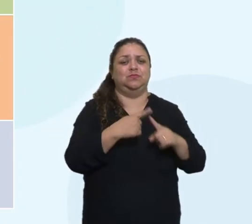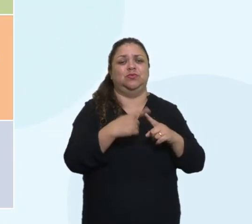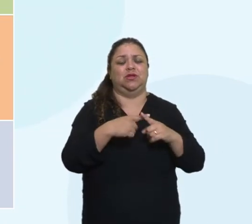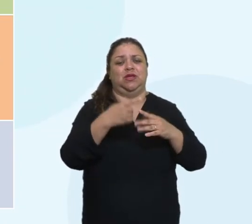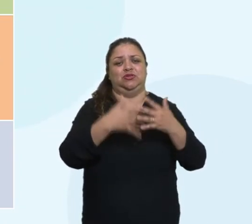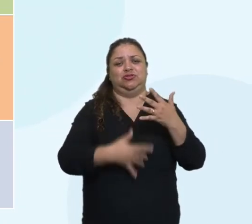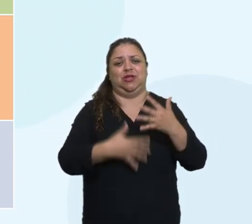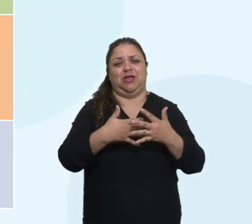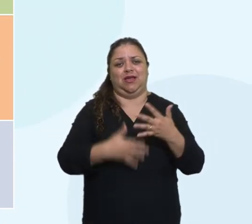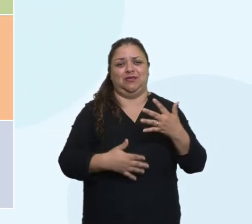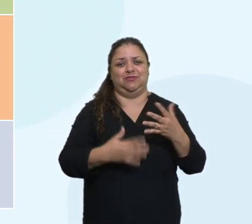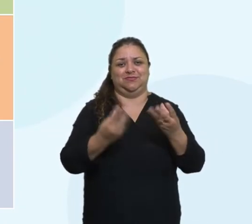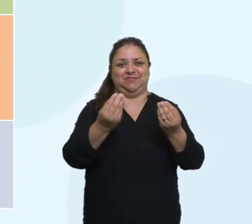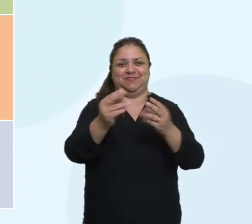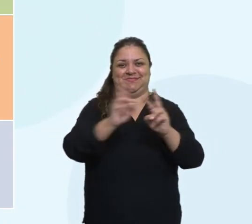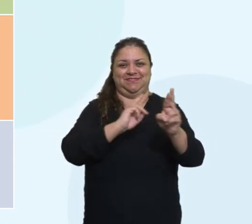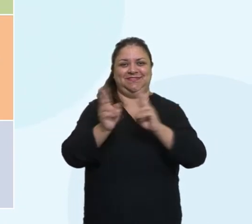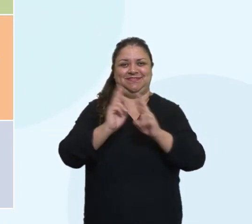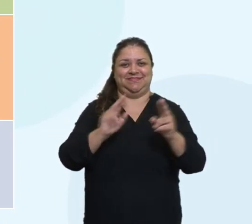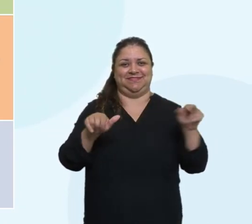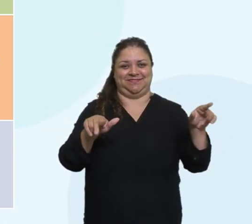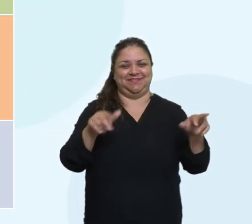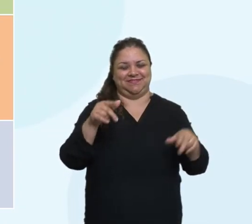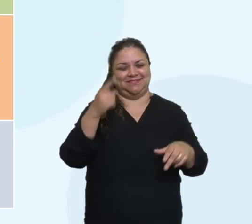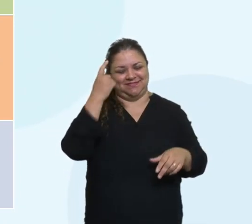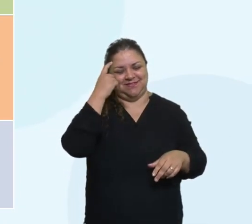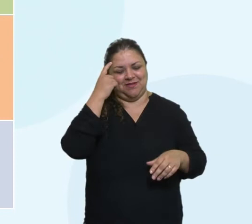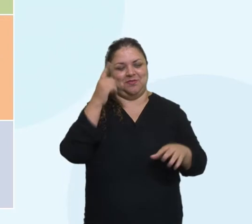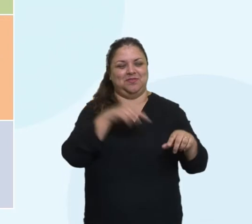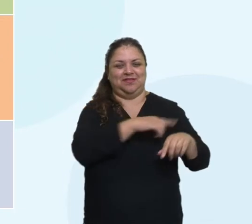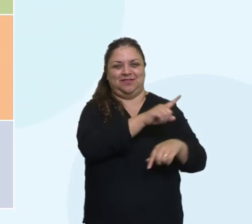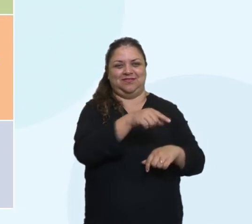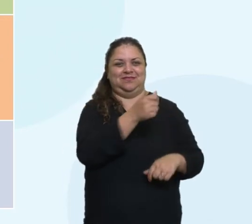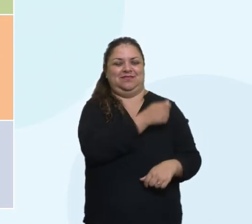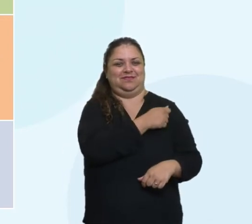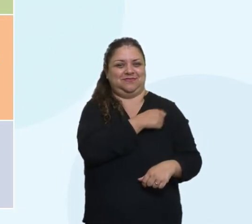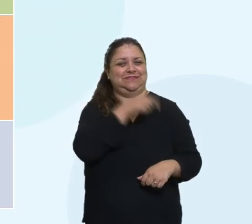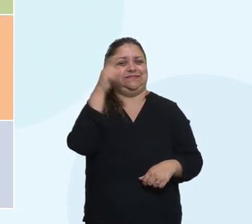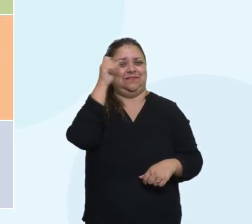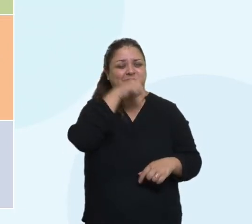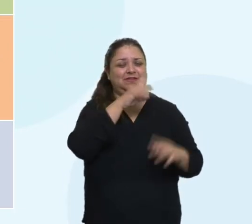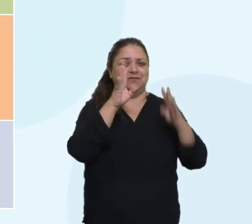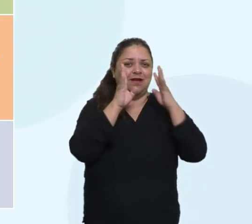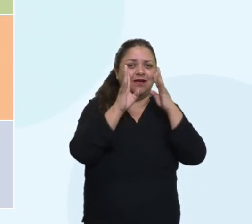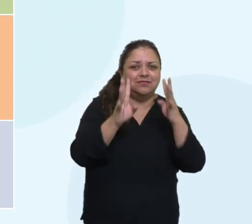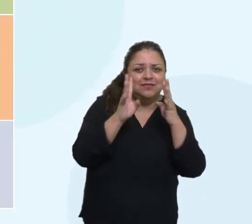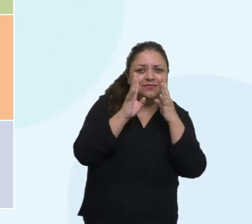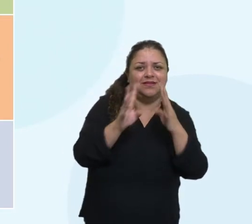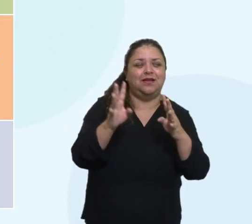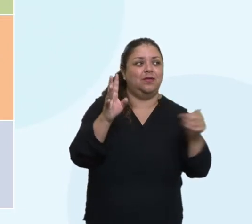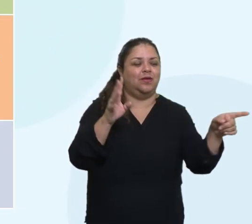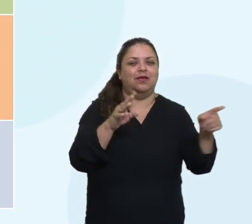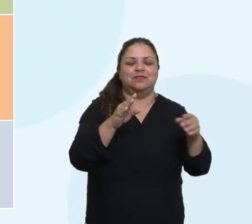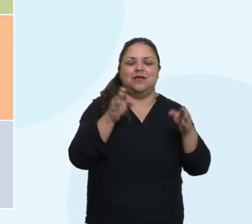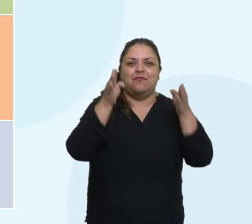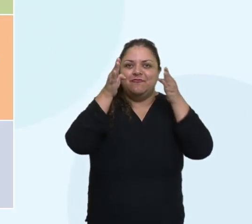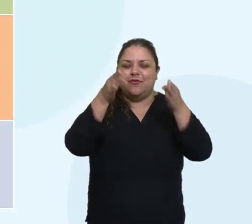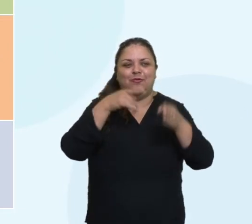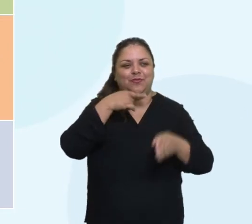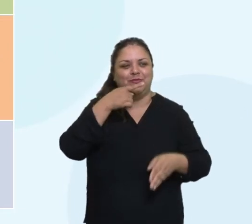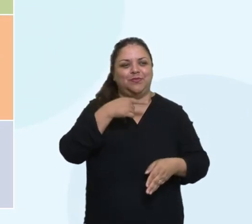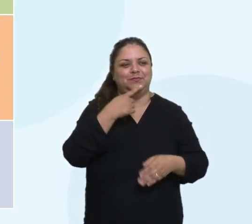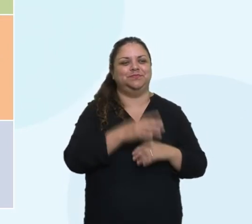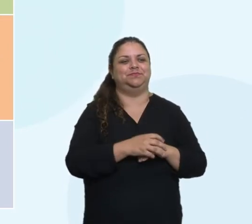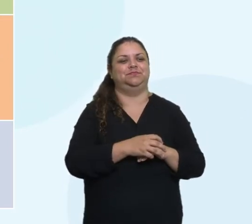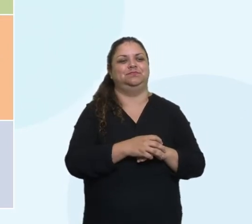7 que a gente fez agora a pouco vocês mesmo comentaram disso né da persistência em cumprir atividades foi aí um grande desafio né quem